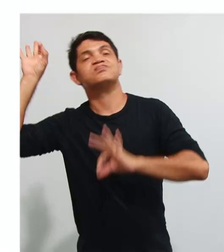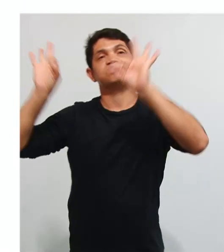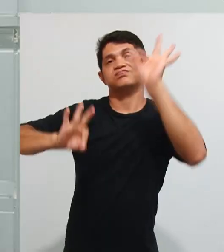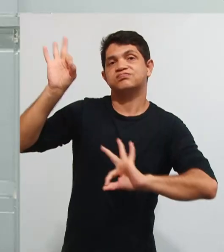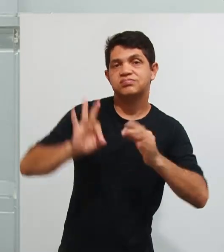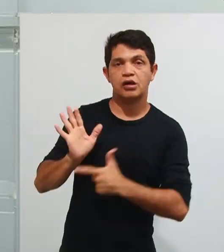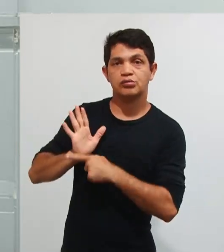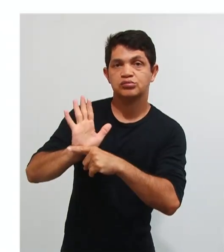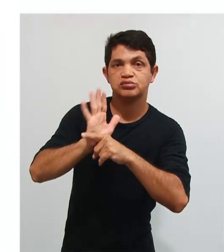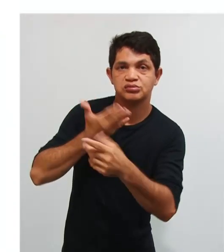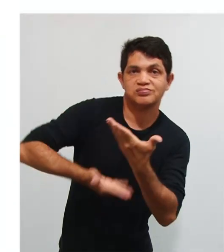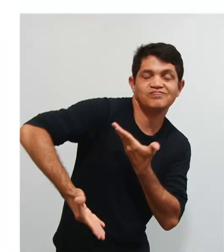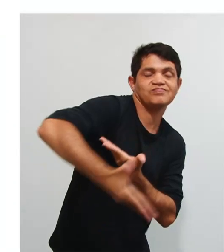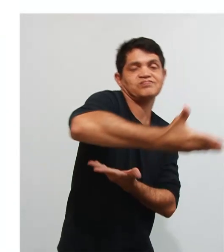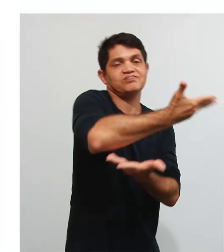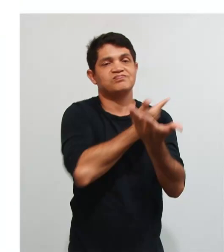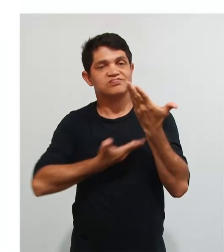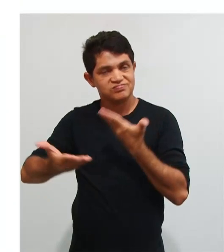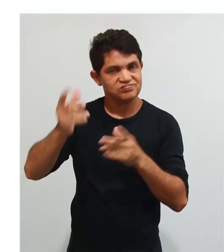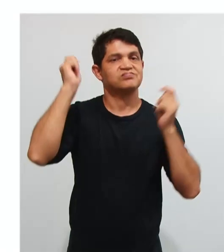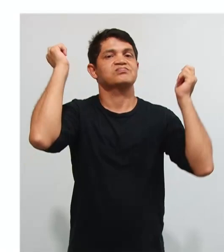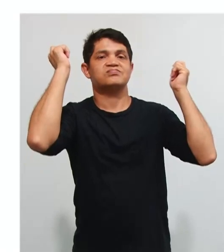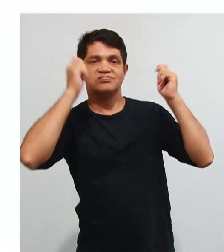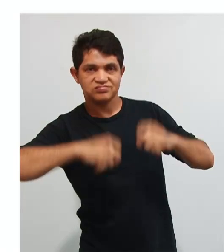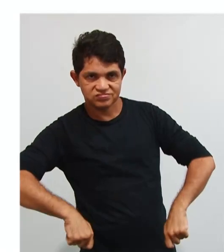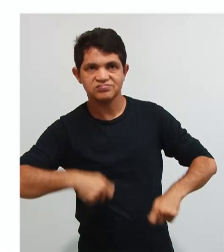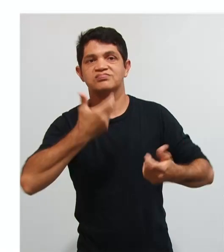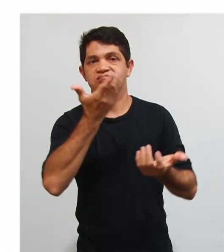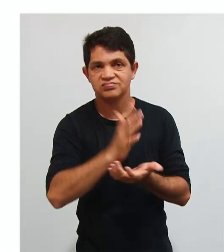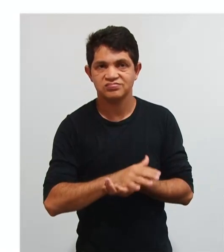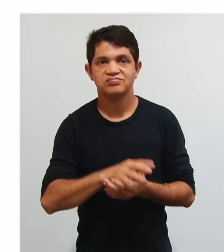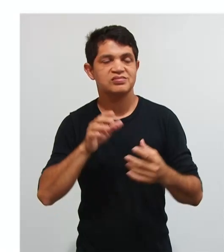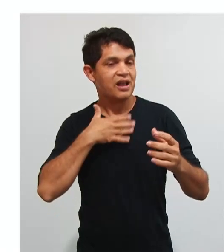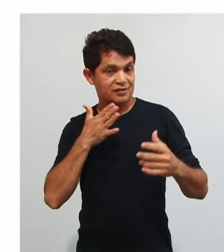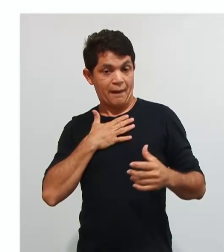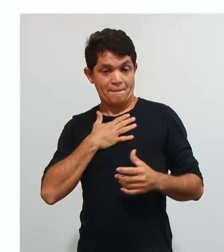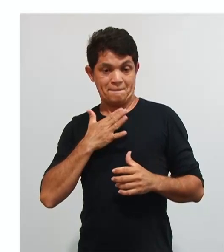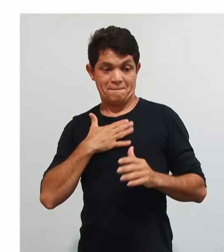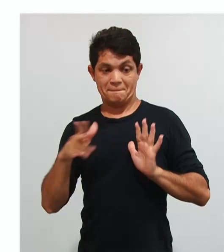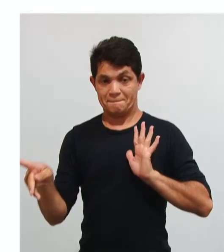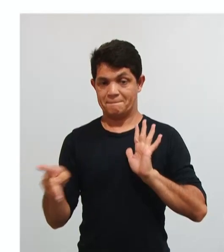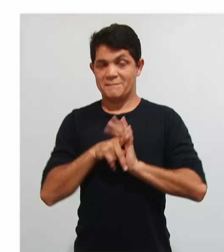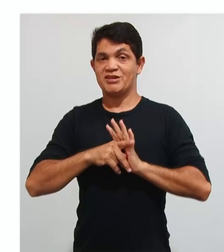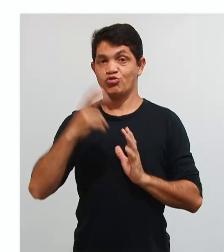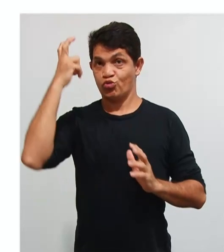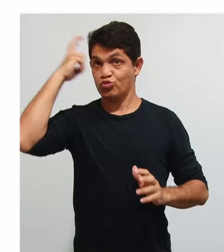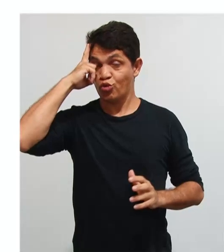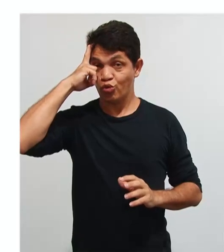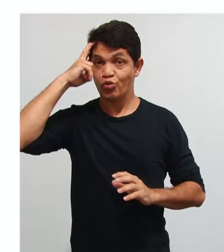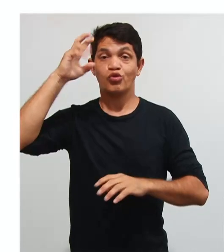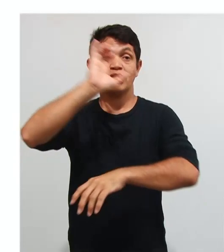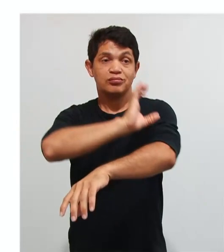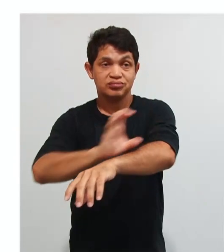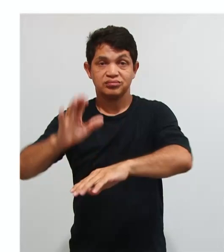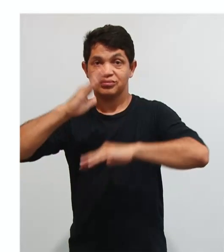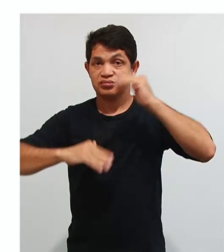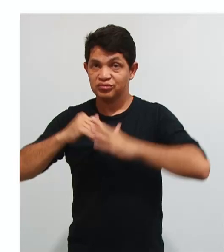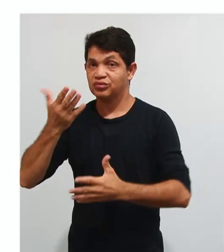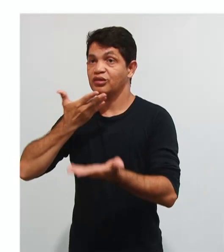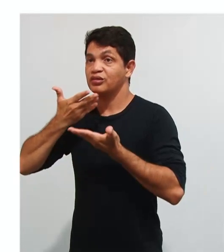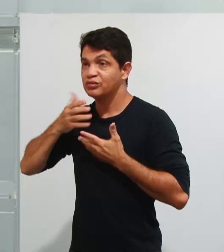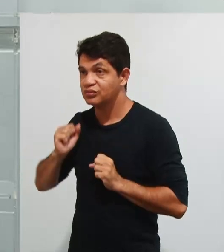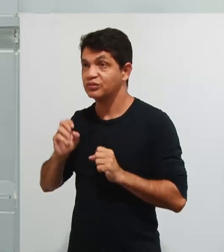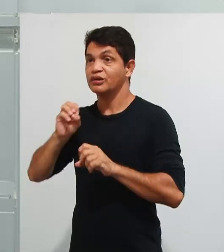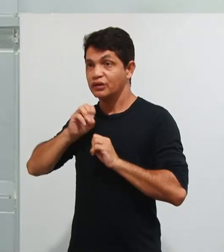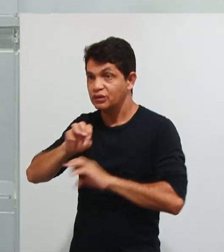Vou voltar lá na minha questão da minha cultura aqui. A minha cultura, ela me propõe